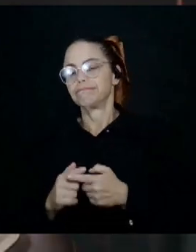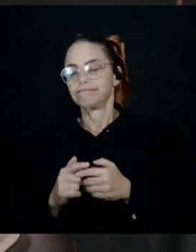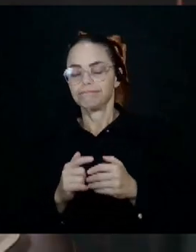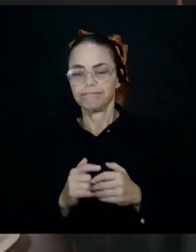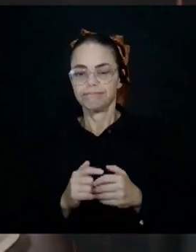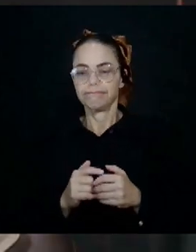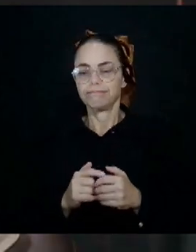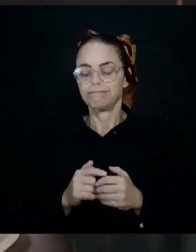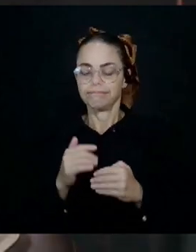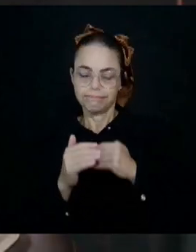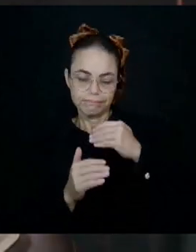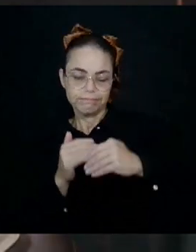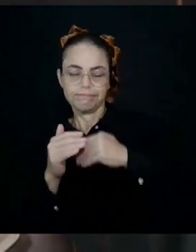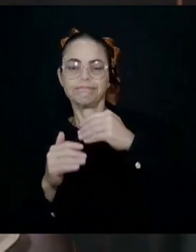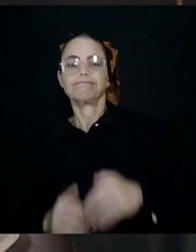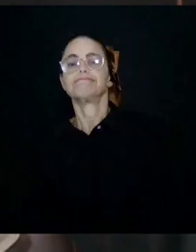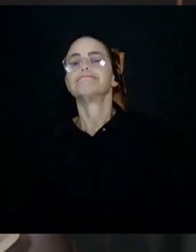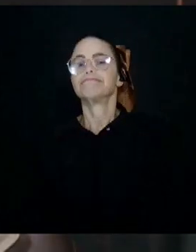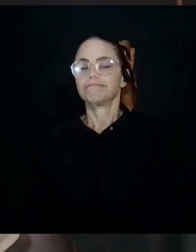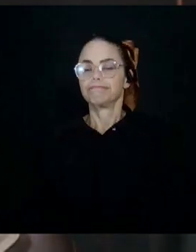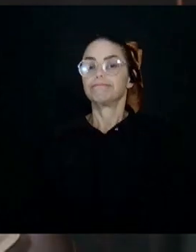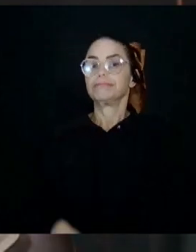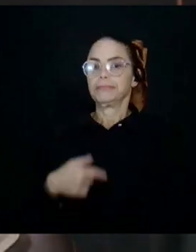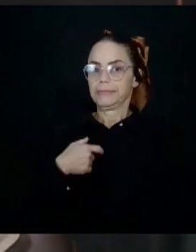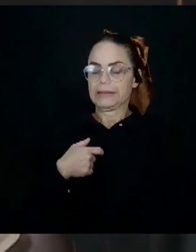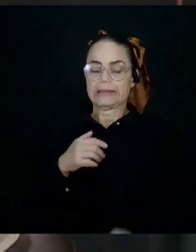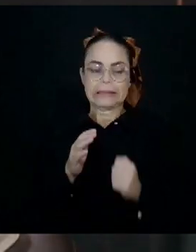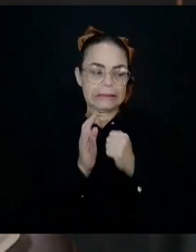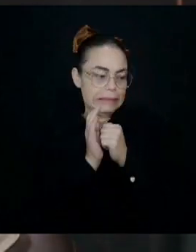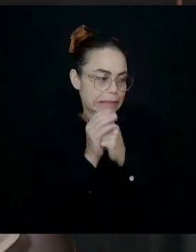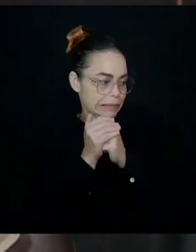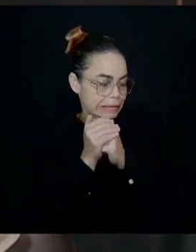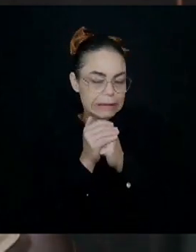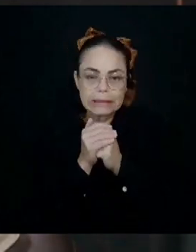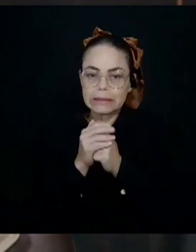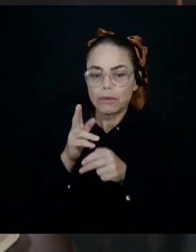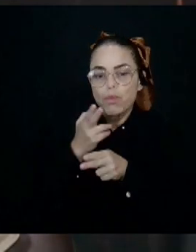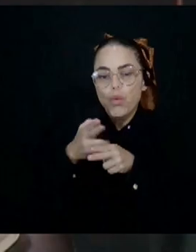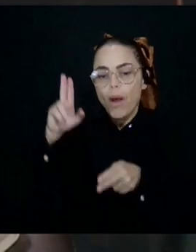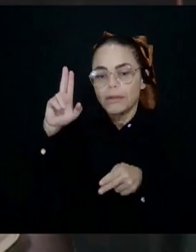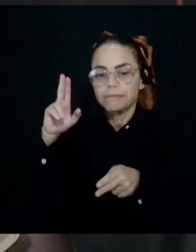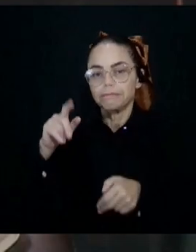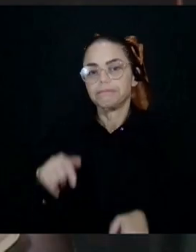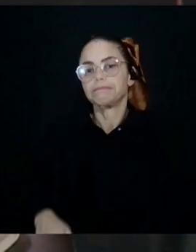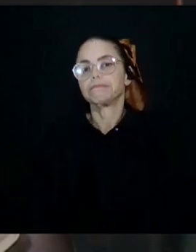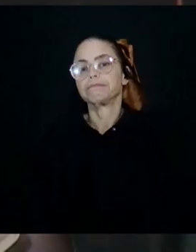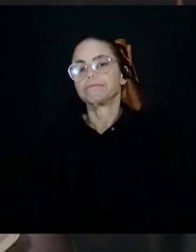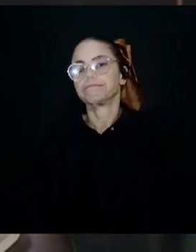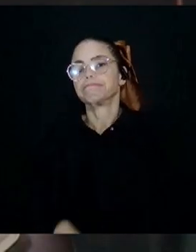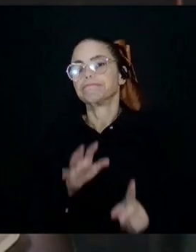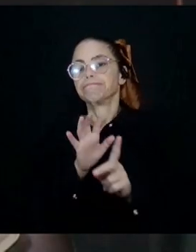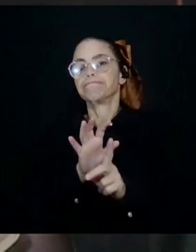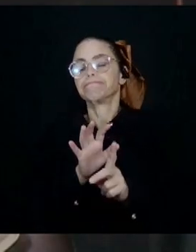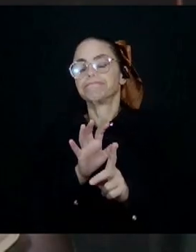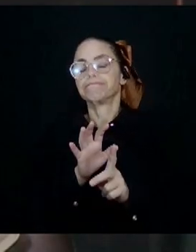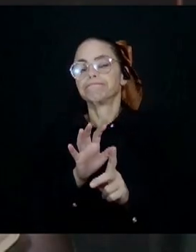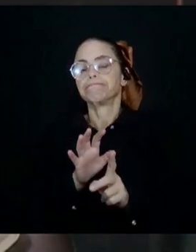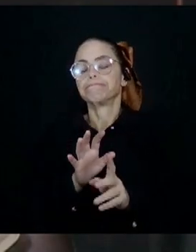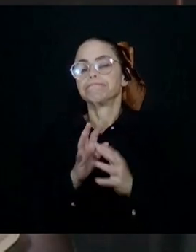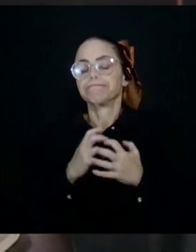da performance, né? Do disfarce. E qual que é o maior impacto disso? É a gente tá perdendo a